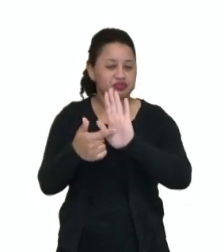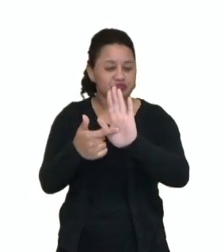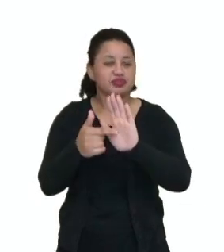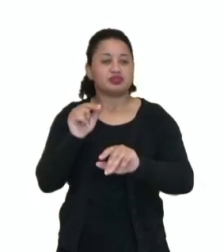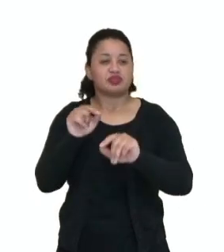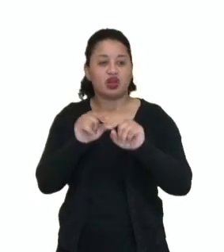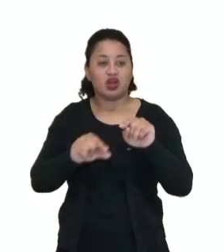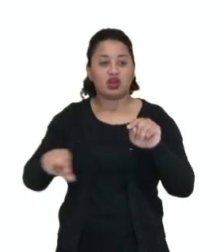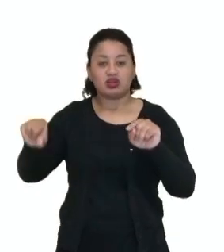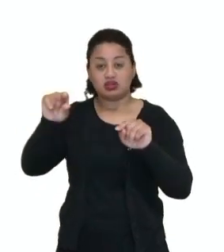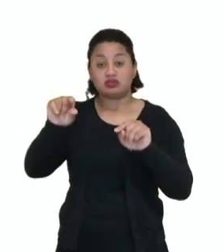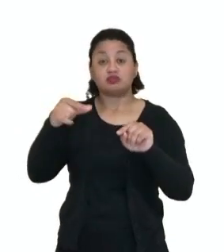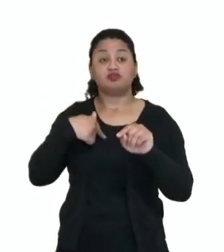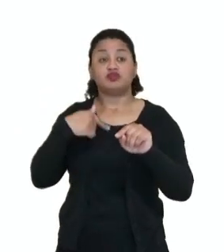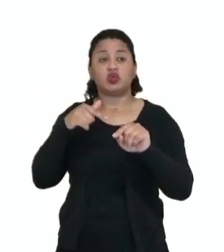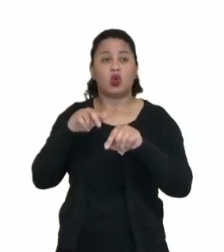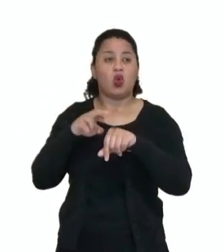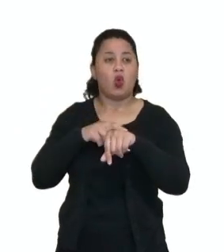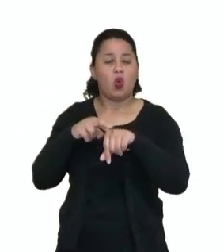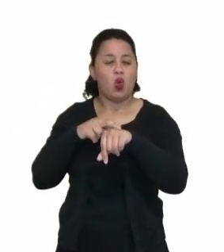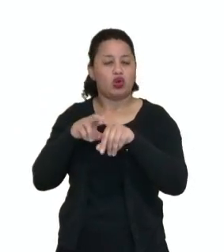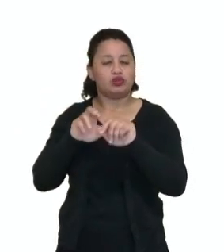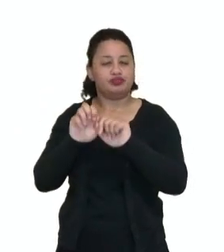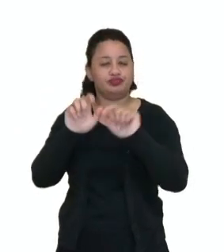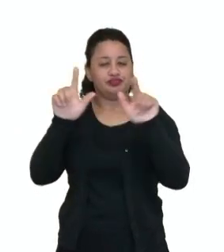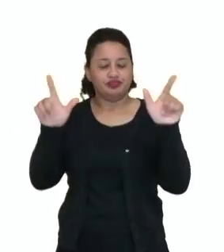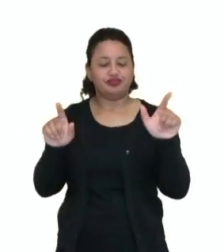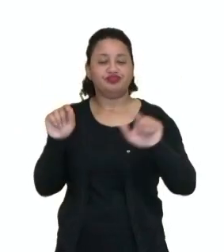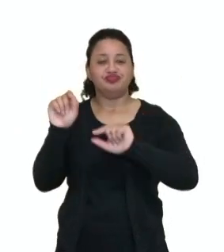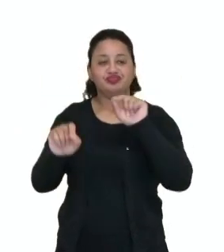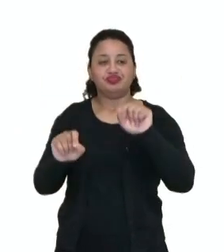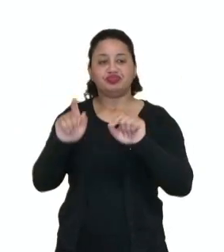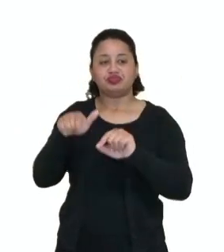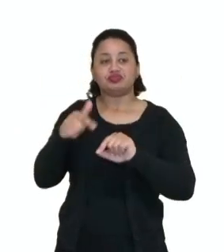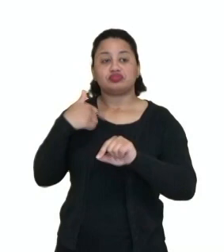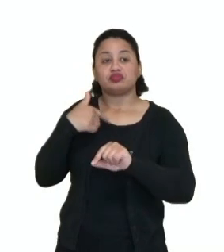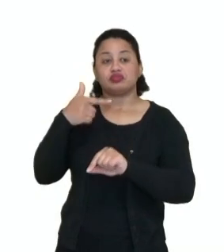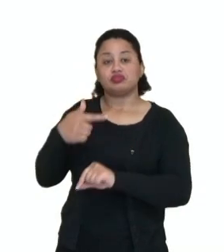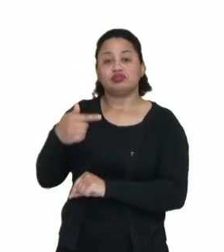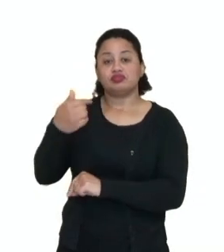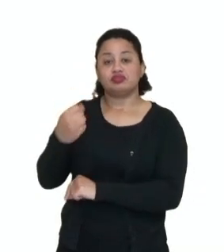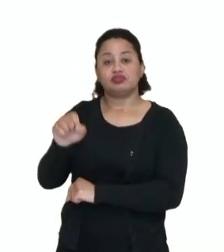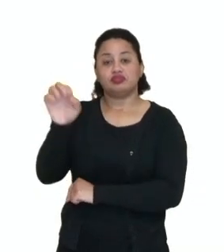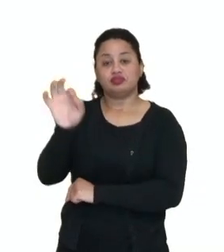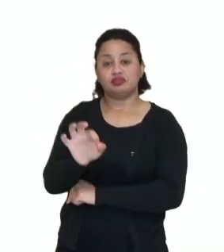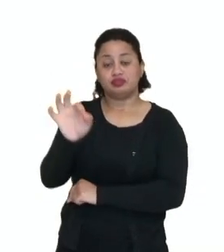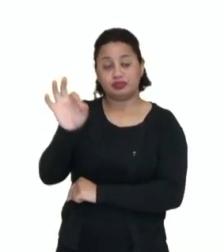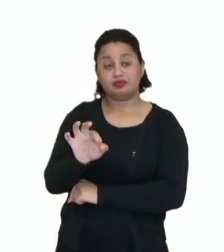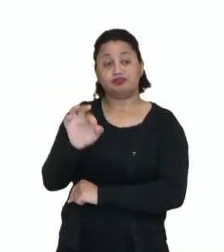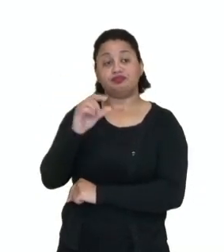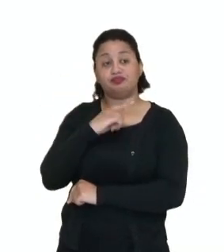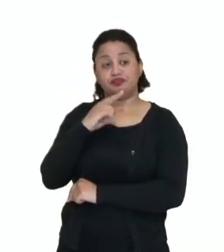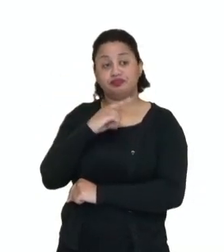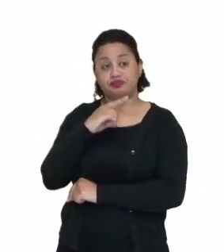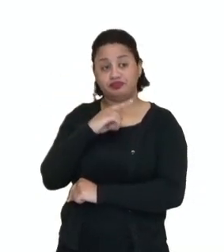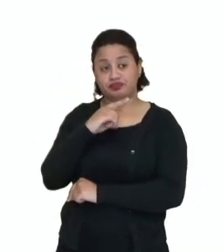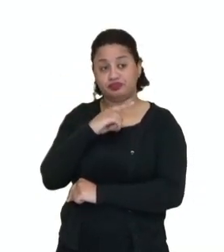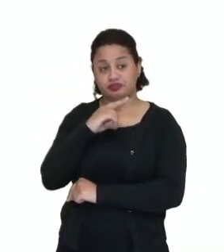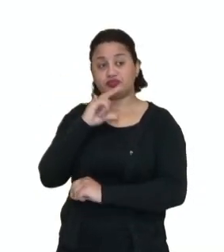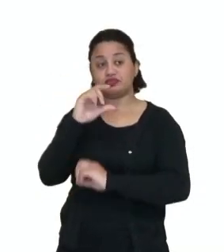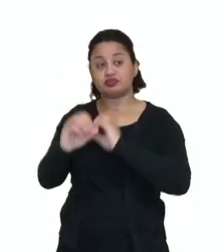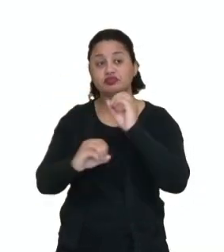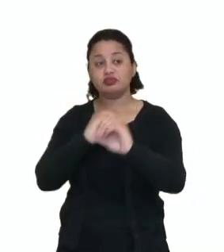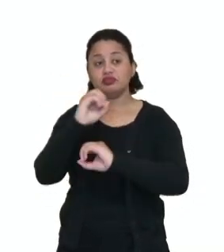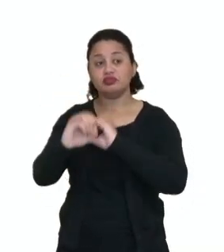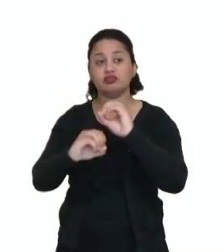É para representar. Os gases são incolores, mas aqui nós usamos as cores só para destacar para vocês. 78%